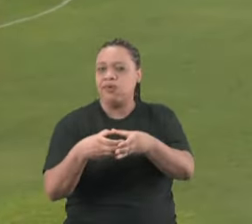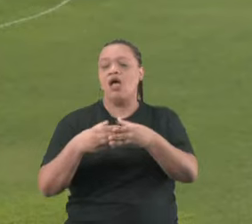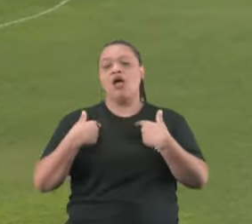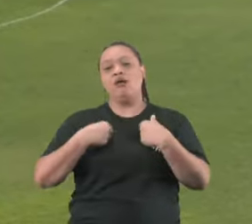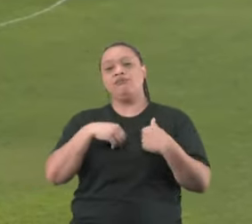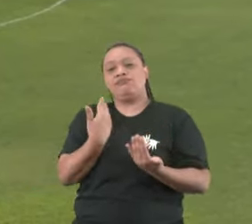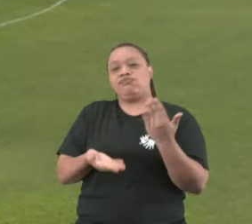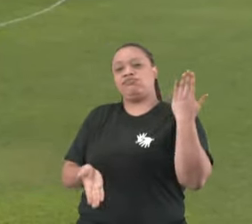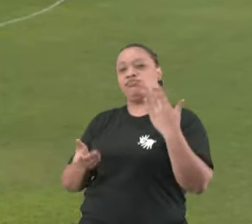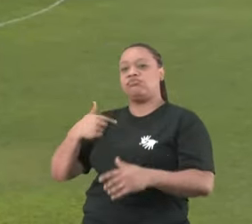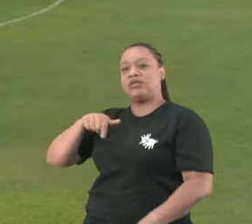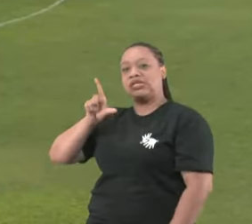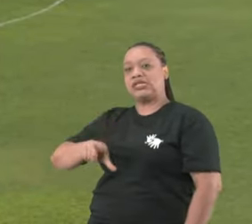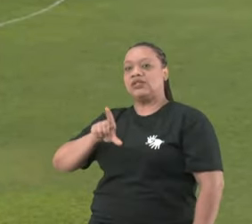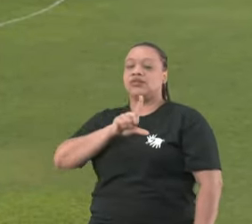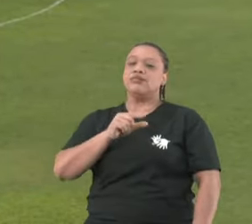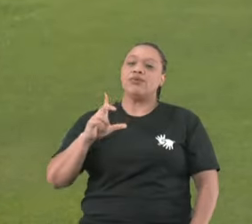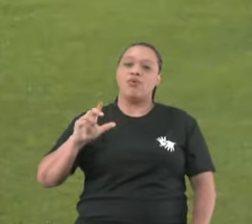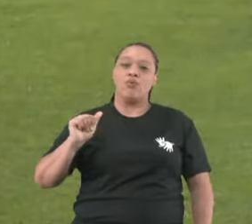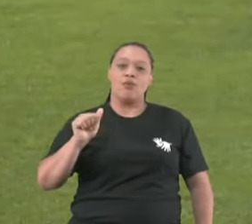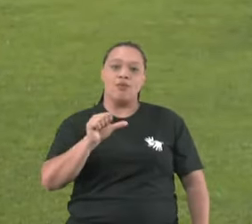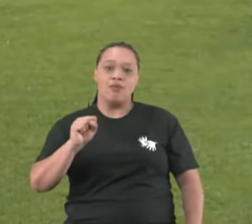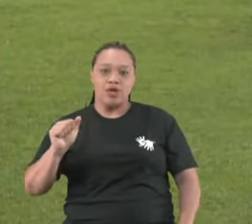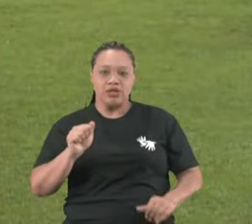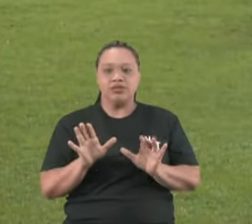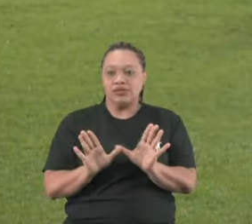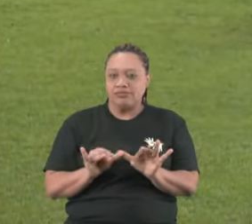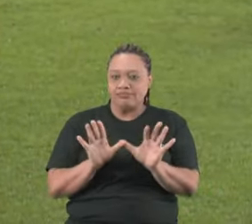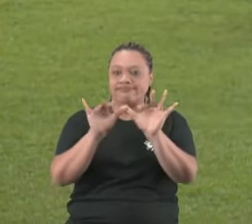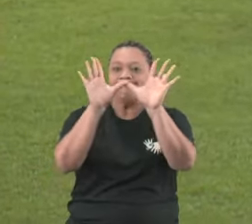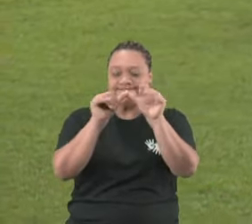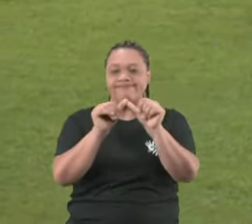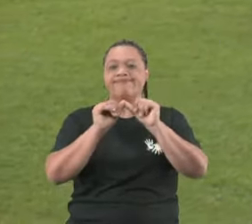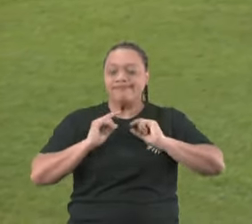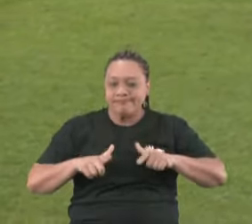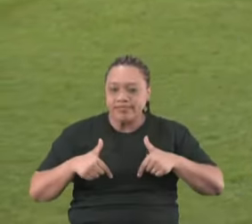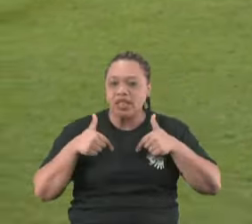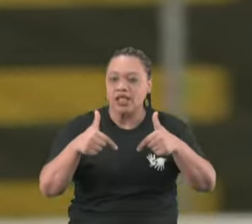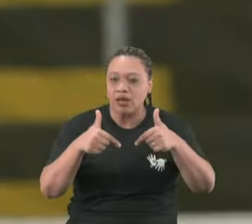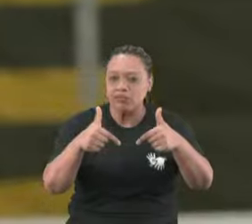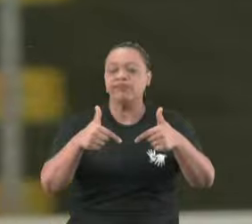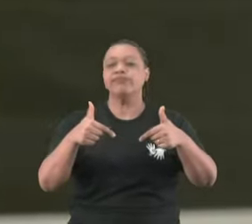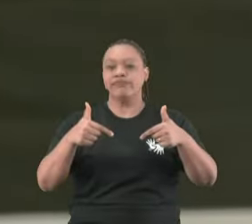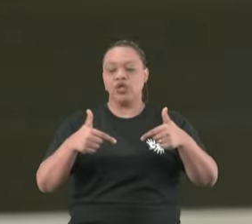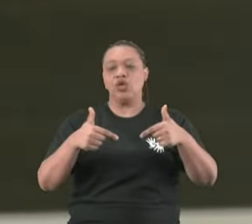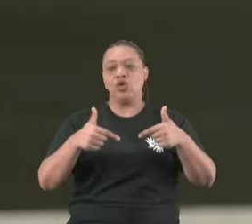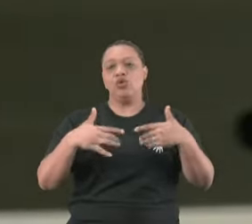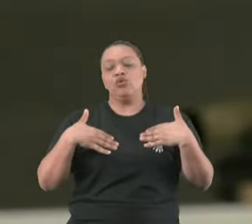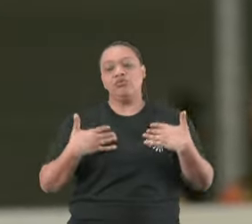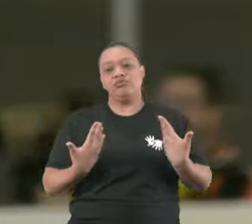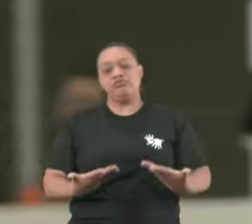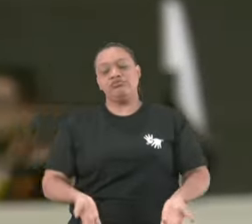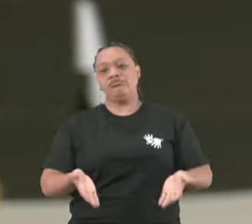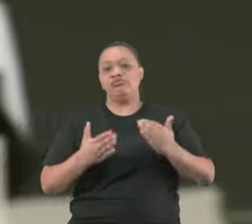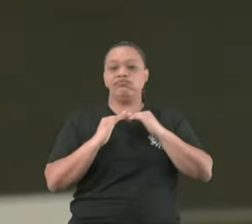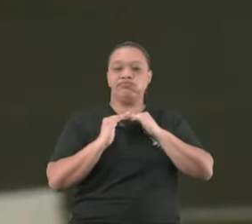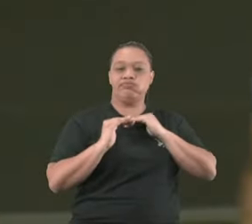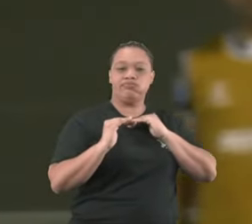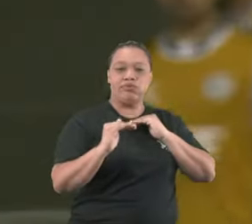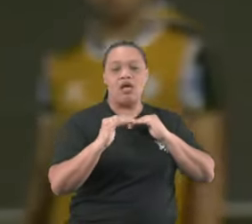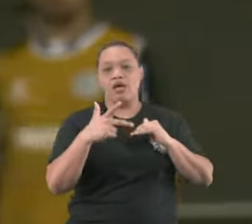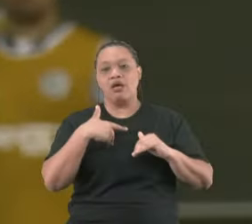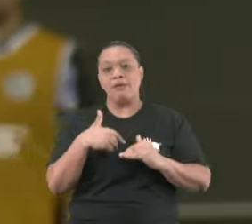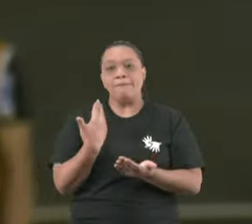Asa. Henrique. Impedindo uma campanha invicta no campeonato. Não é só isso. O CRB não